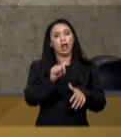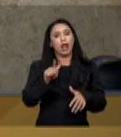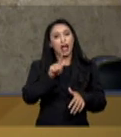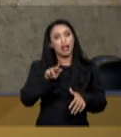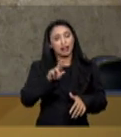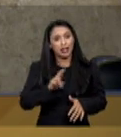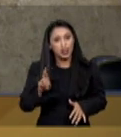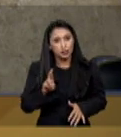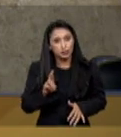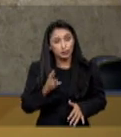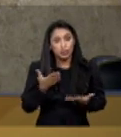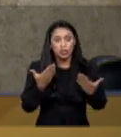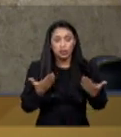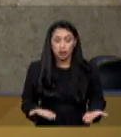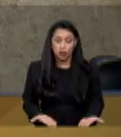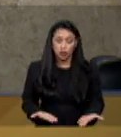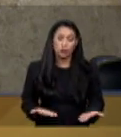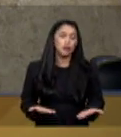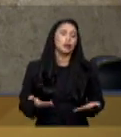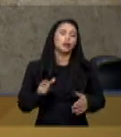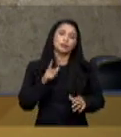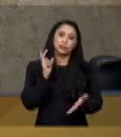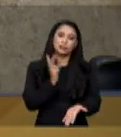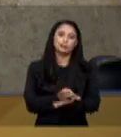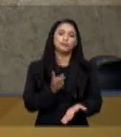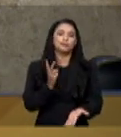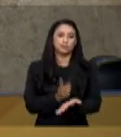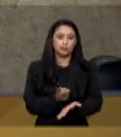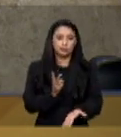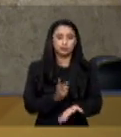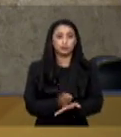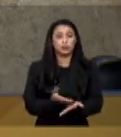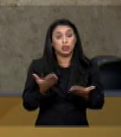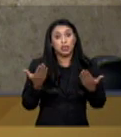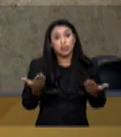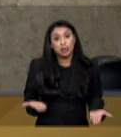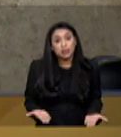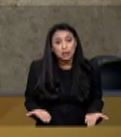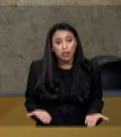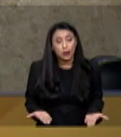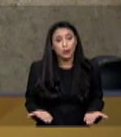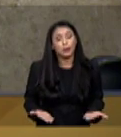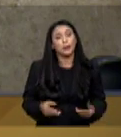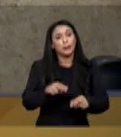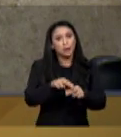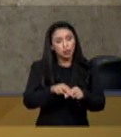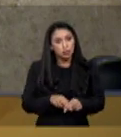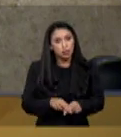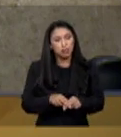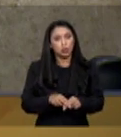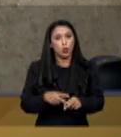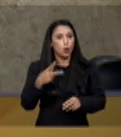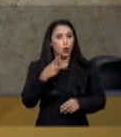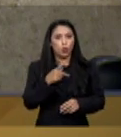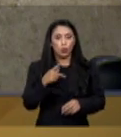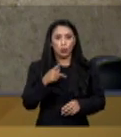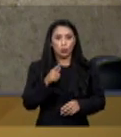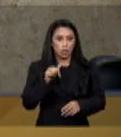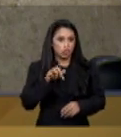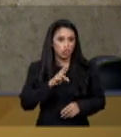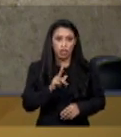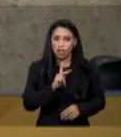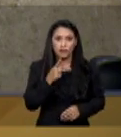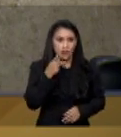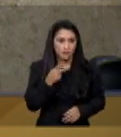em outro agravante mental haver esse mesmo tratamento. Então, como o procurador não vai usar a